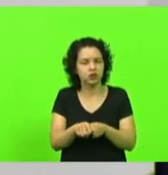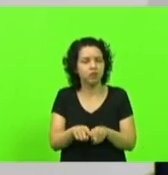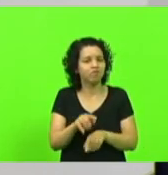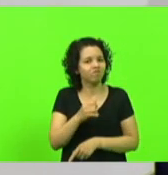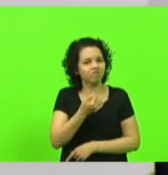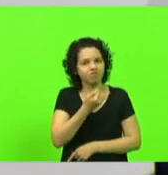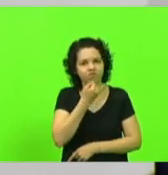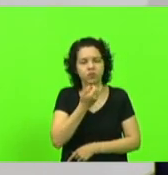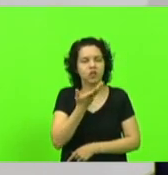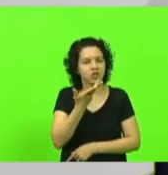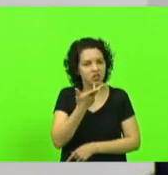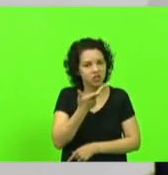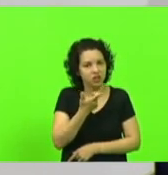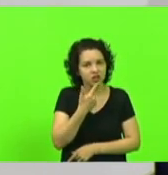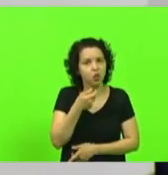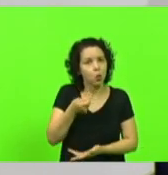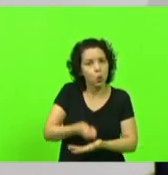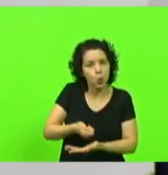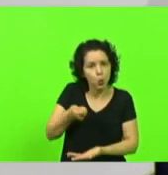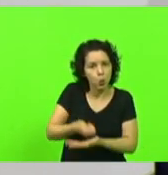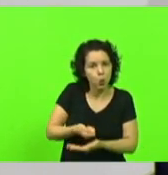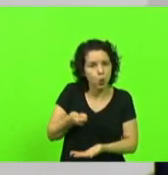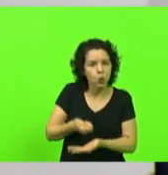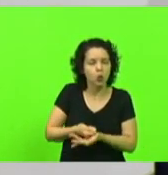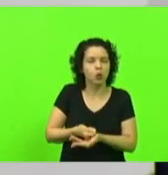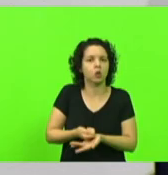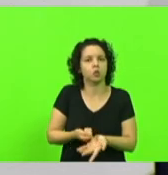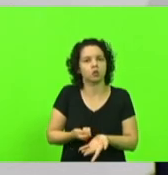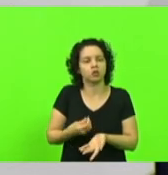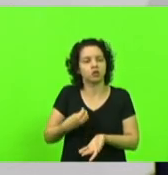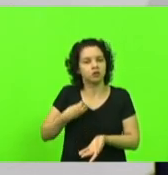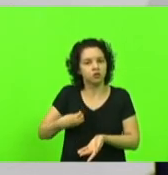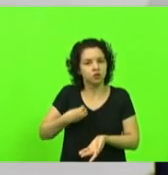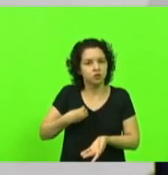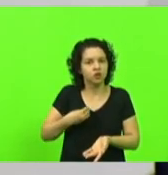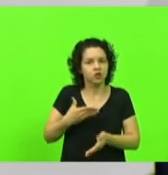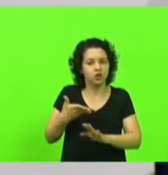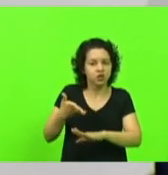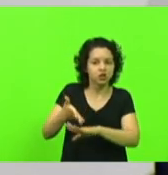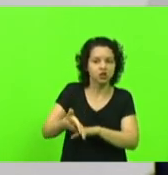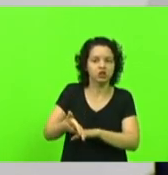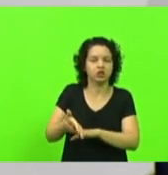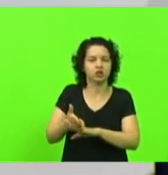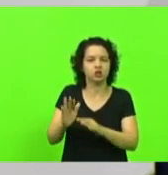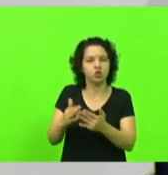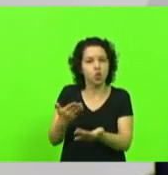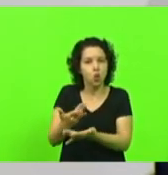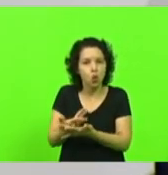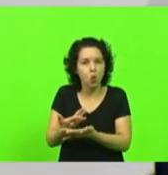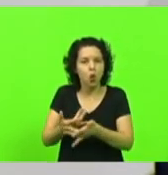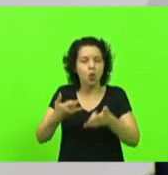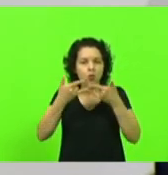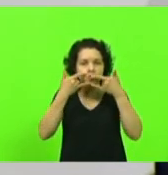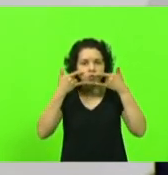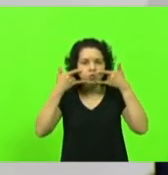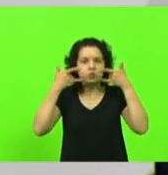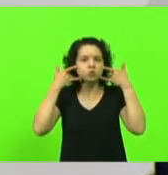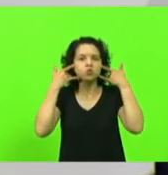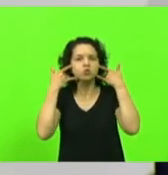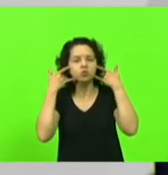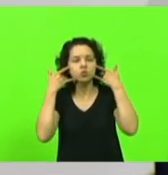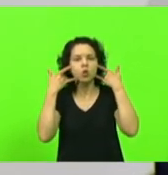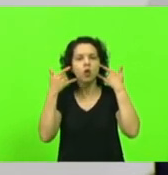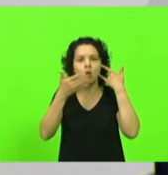as crianças ainda são obrigadas a viver aí para a sala de aula com uma mordaça nas suas bocas, usando